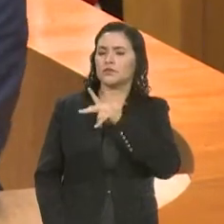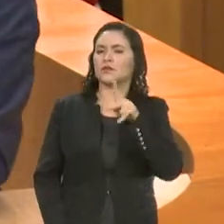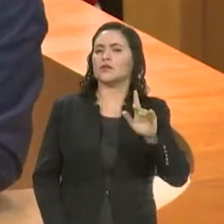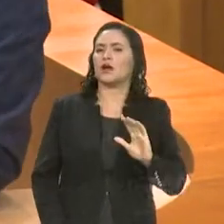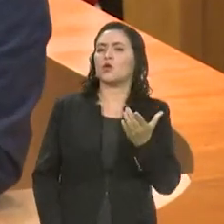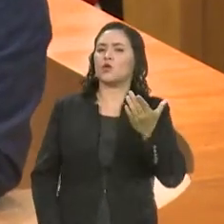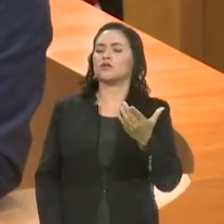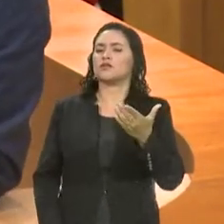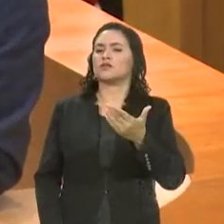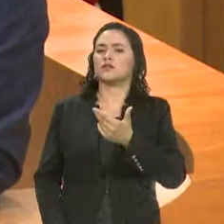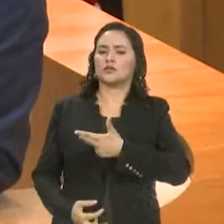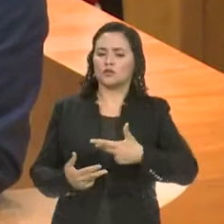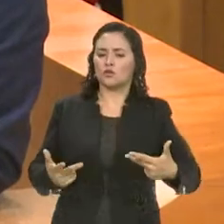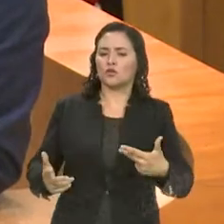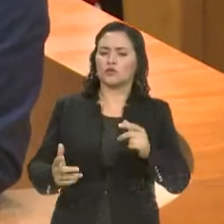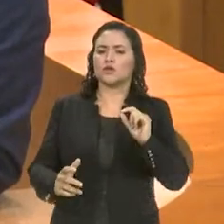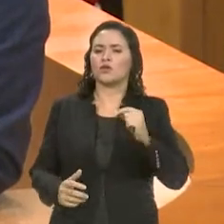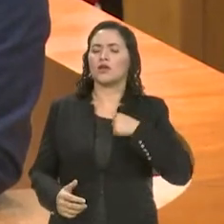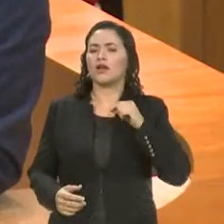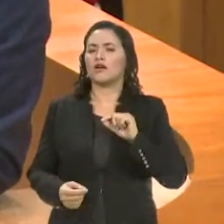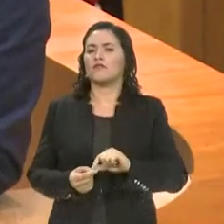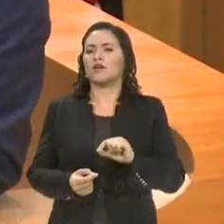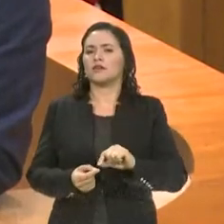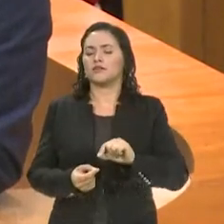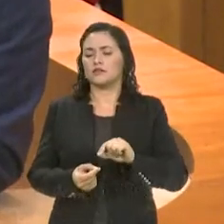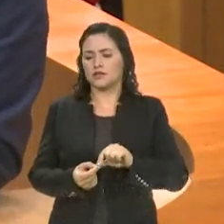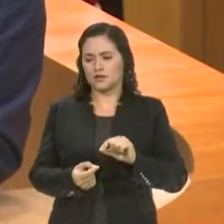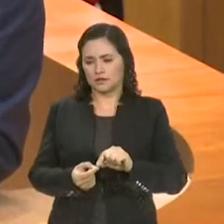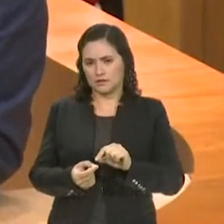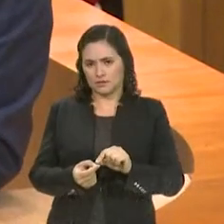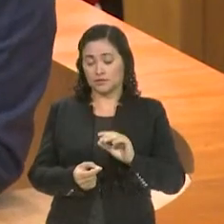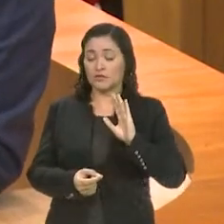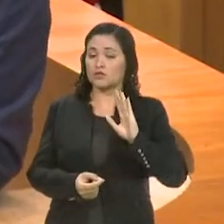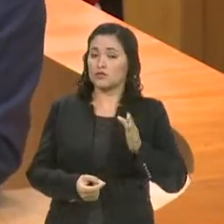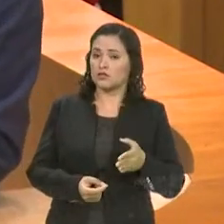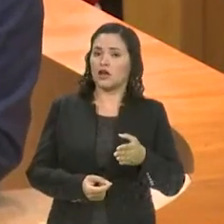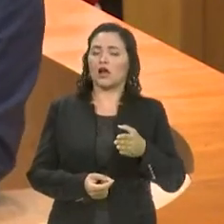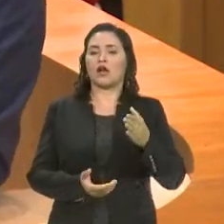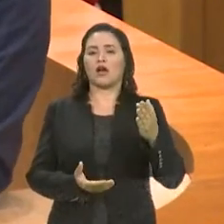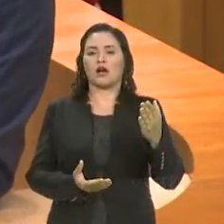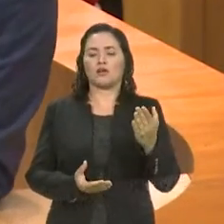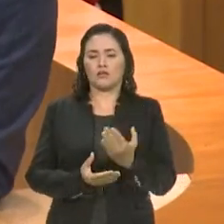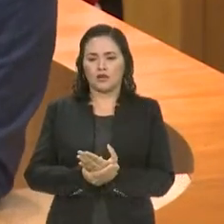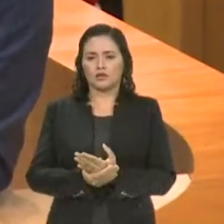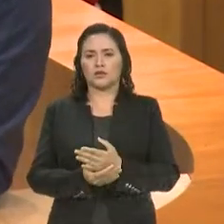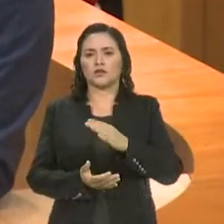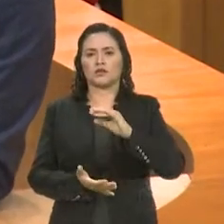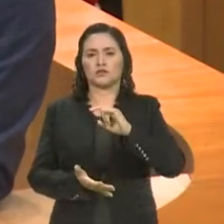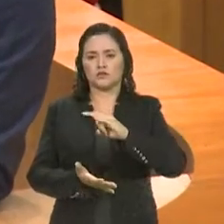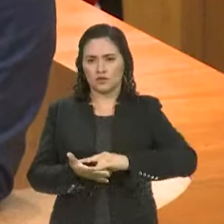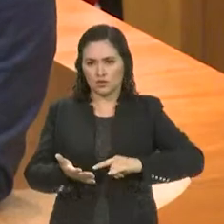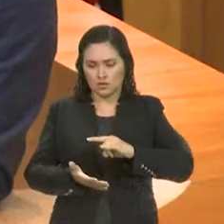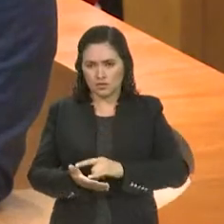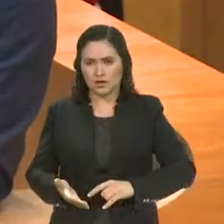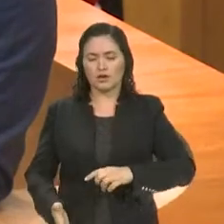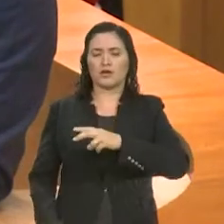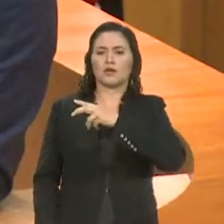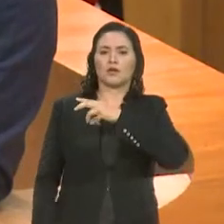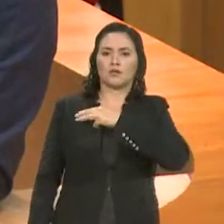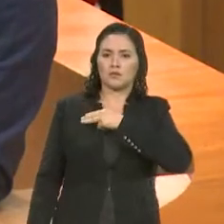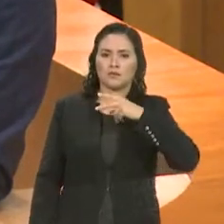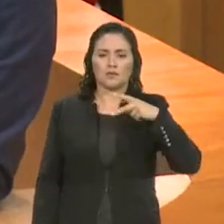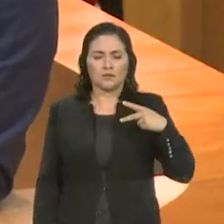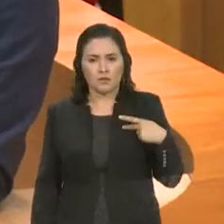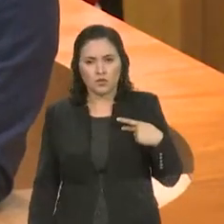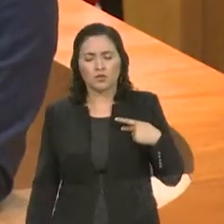isso? Qual o procedimento? Já estou adotando os devidos procedimentos com relação ao Ministério Público, com relação à investigação. Então, de imediato, um